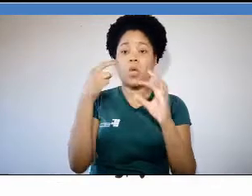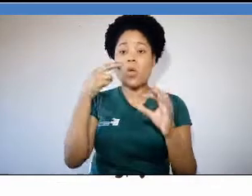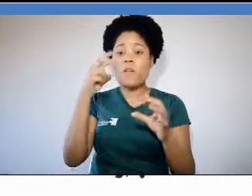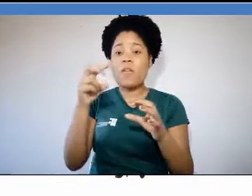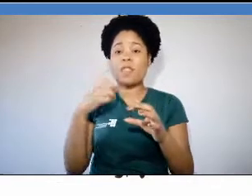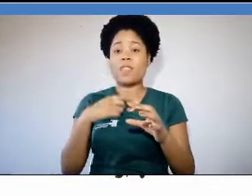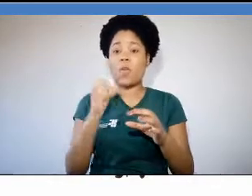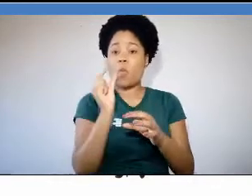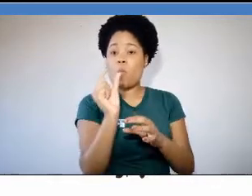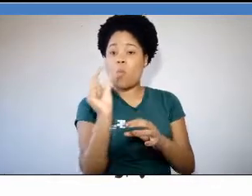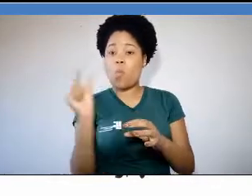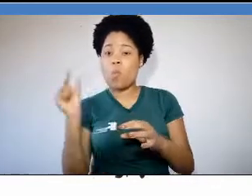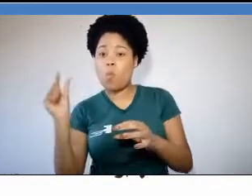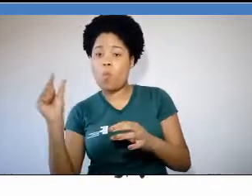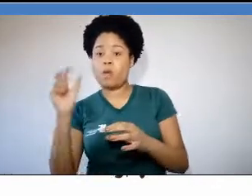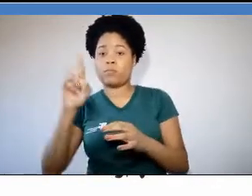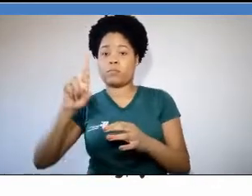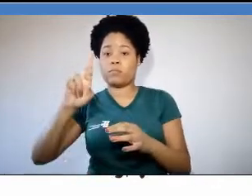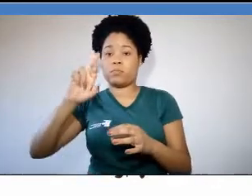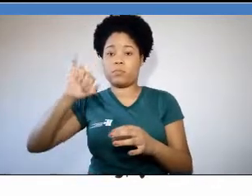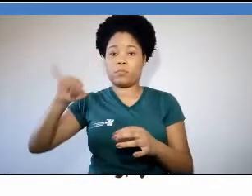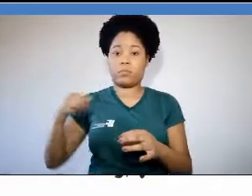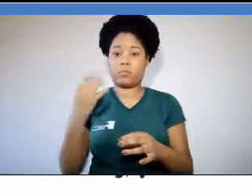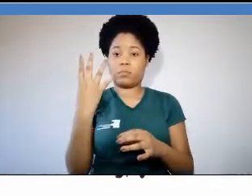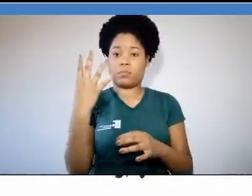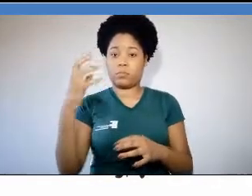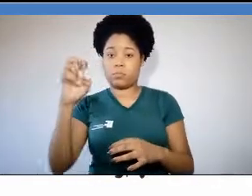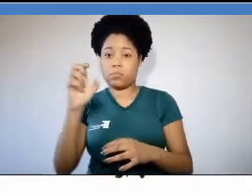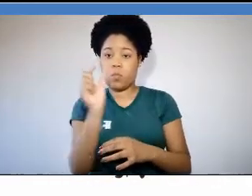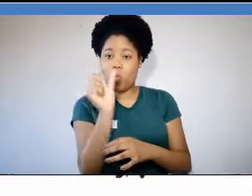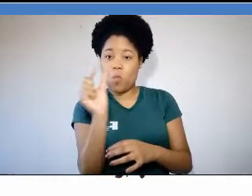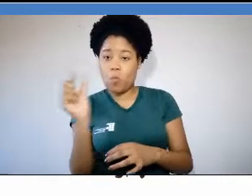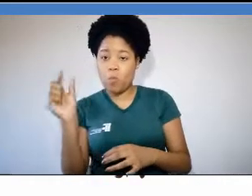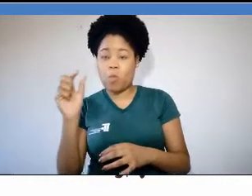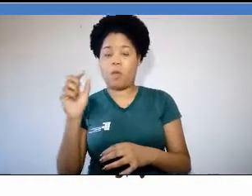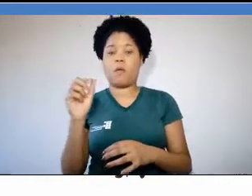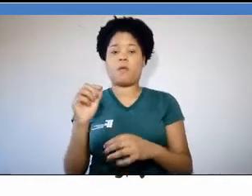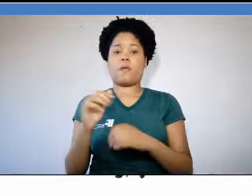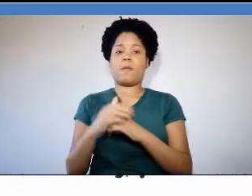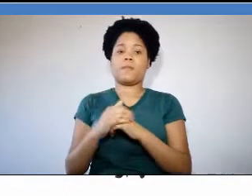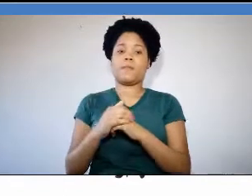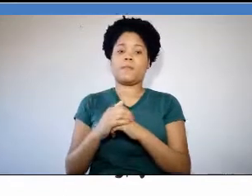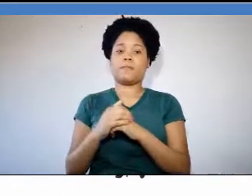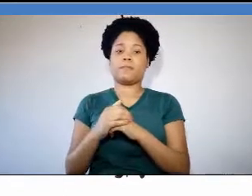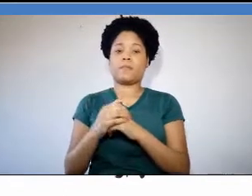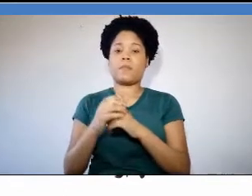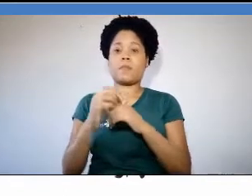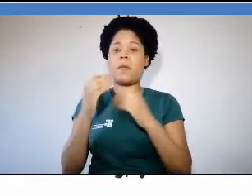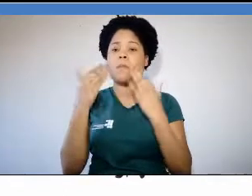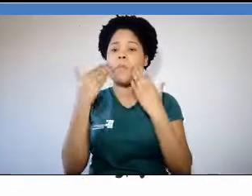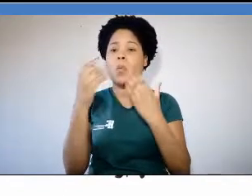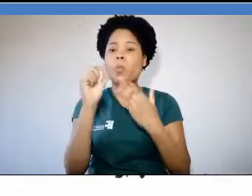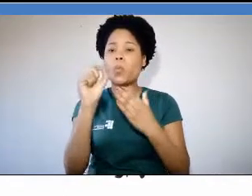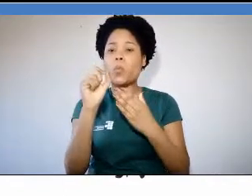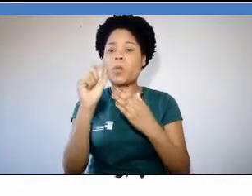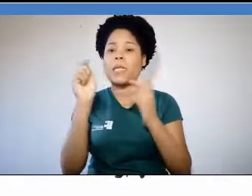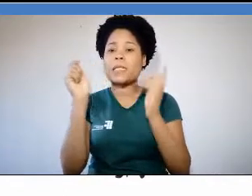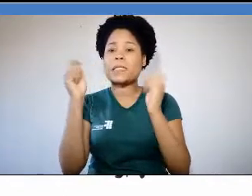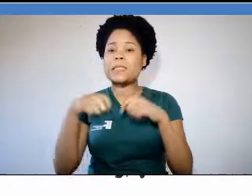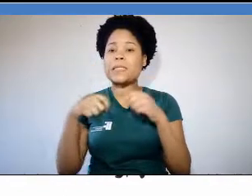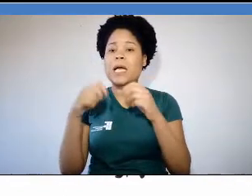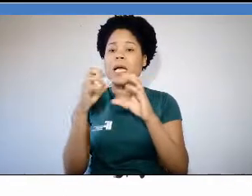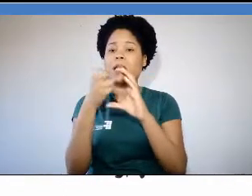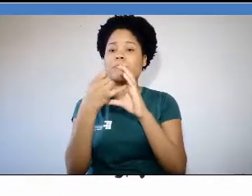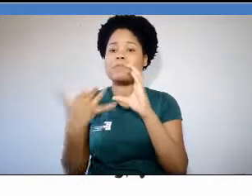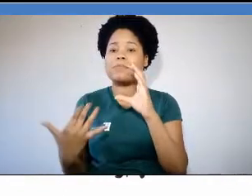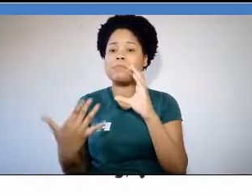Observem que ele tem aqui 4 portas de RJ45. Essas 4 portas me dizem o quê? Que ele faz o